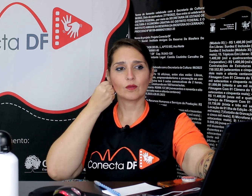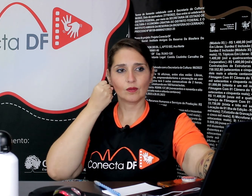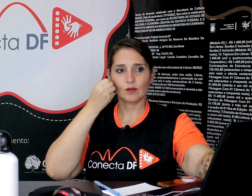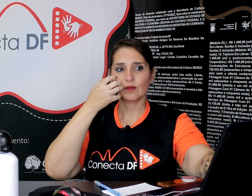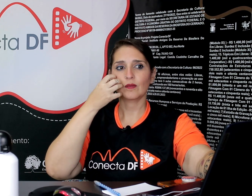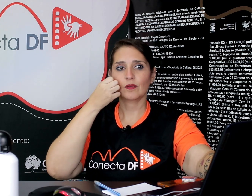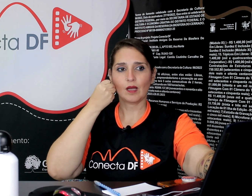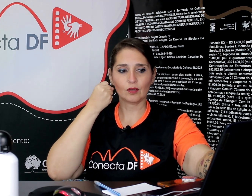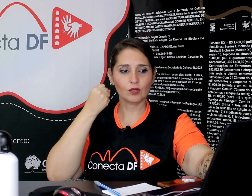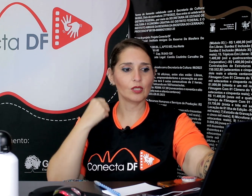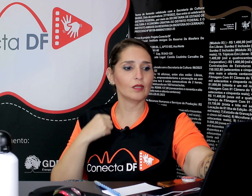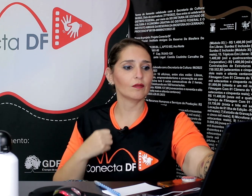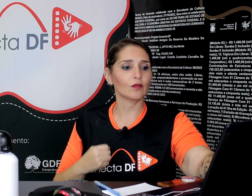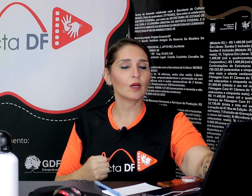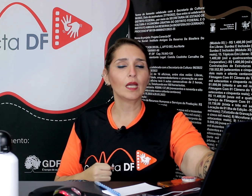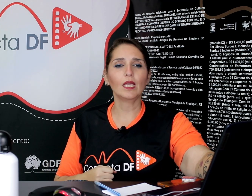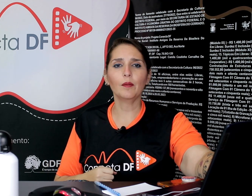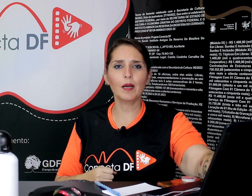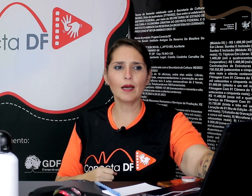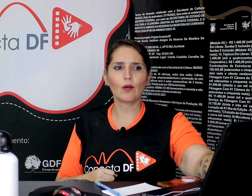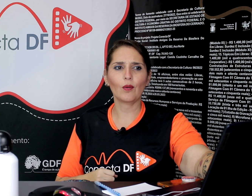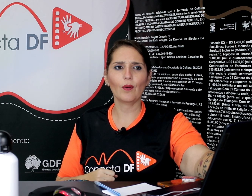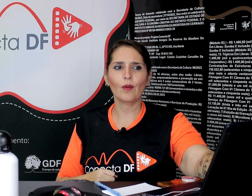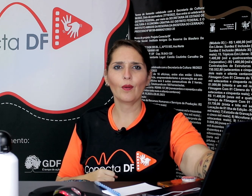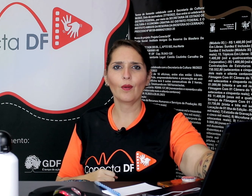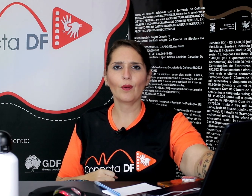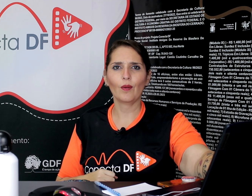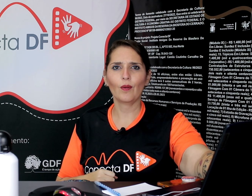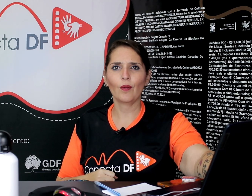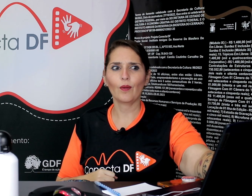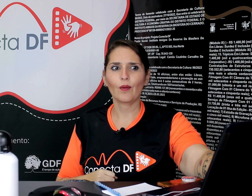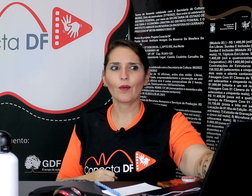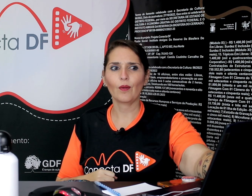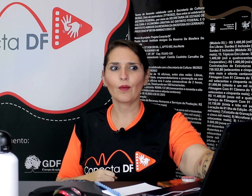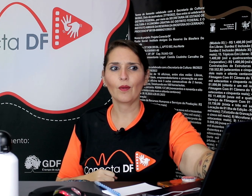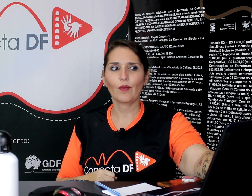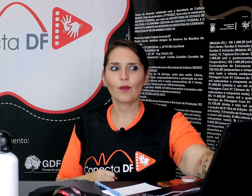Isso. Adotivo. Irmão.